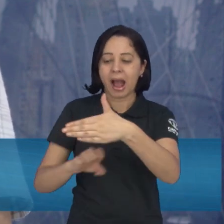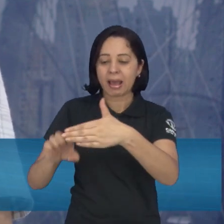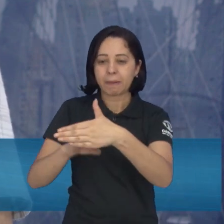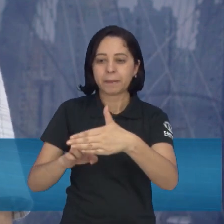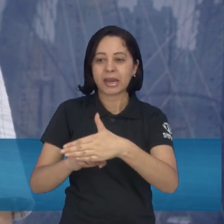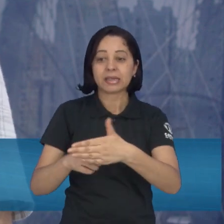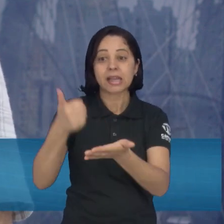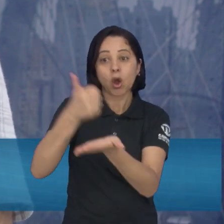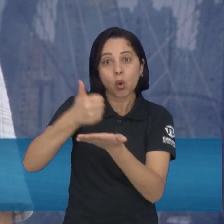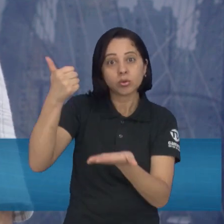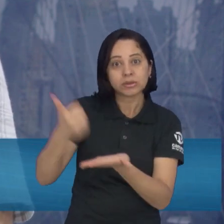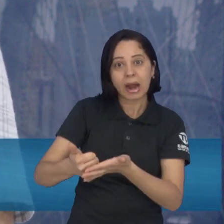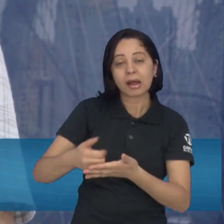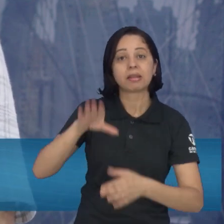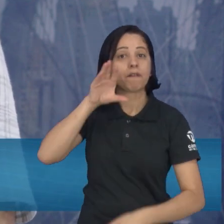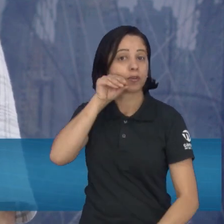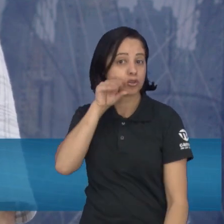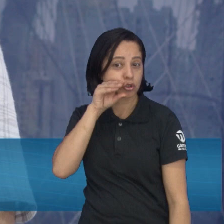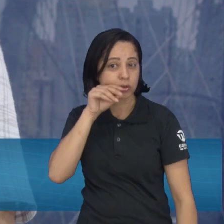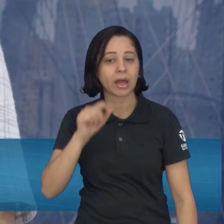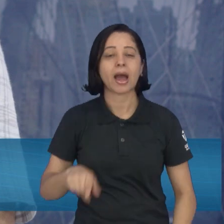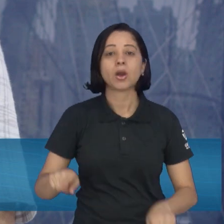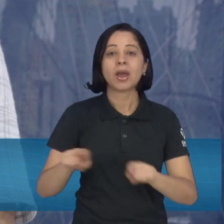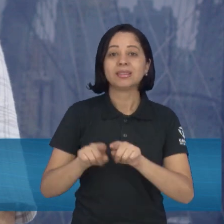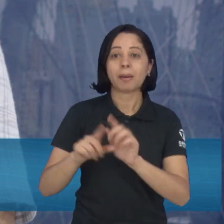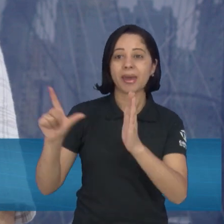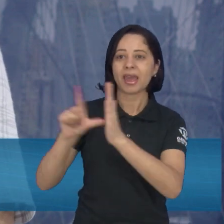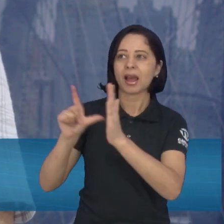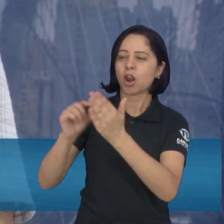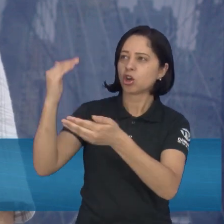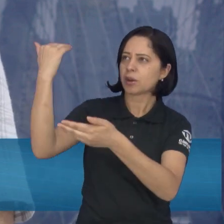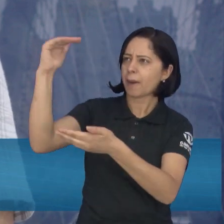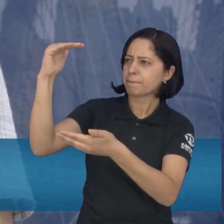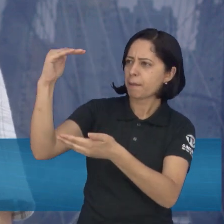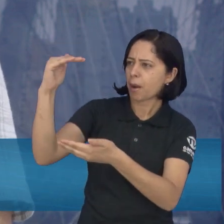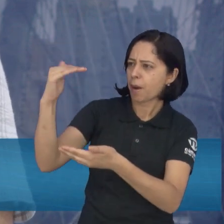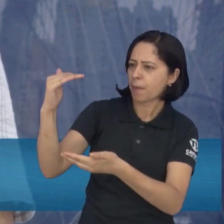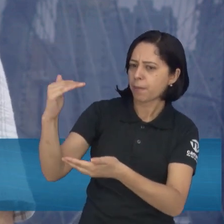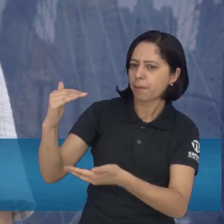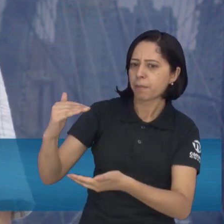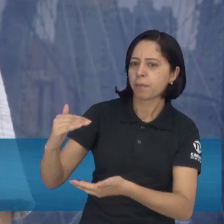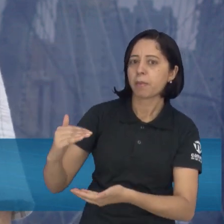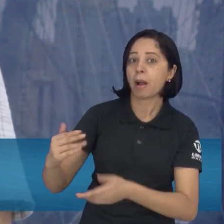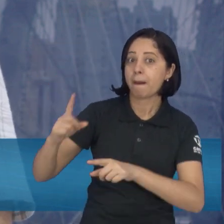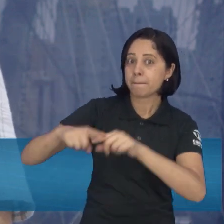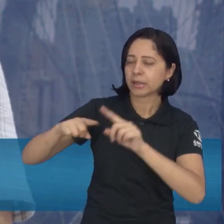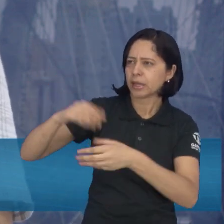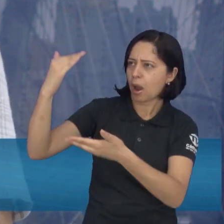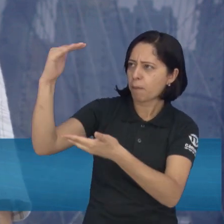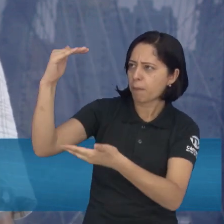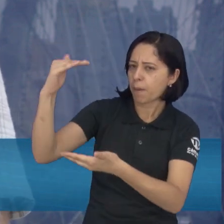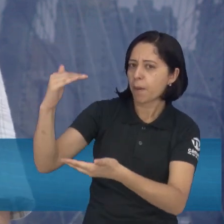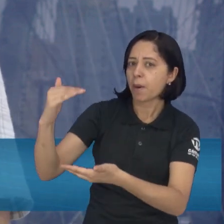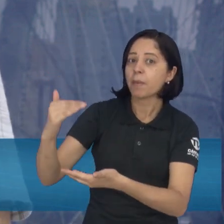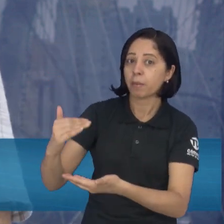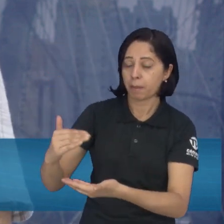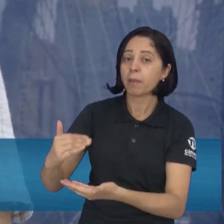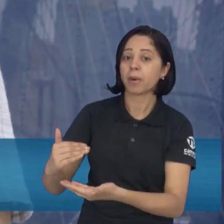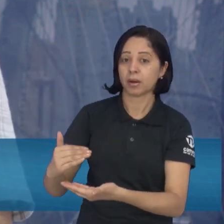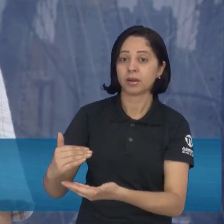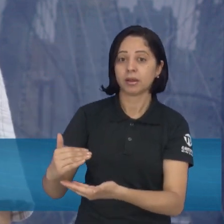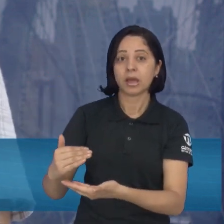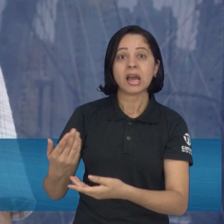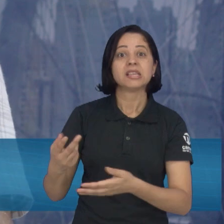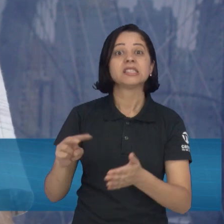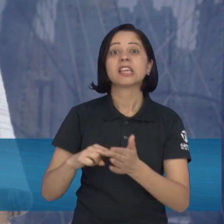vê estoques bons, estoques que vêm também às vezes do fim do ano, né? Uma geração de emprego e renda, tudo isso ajuda a que